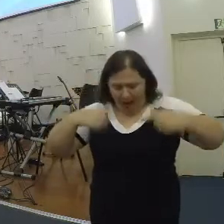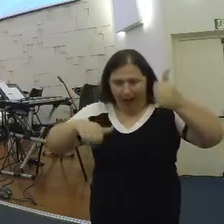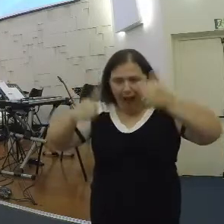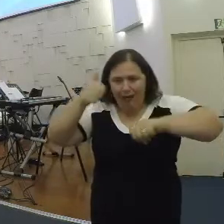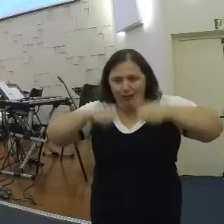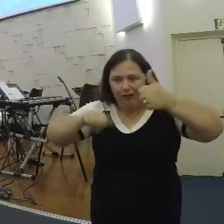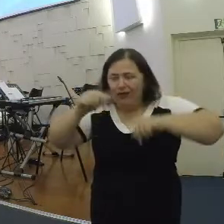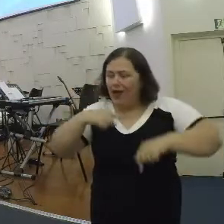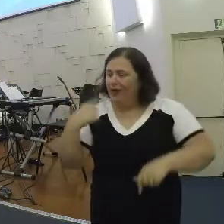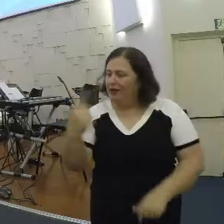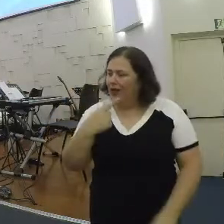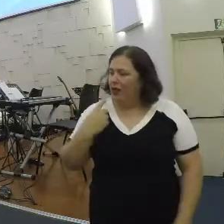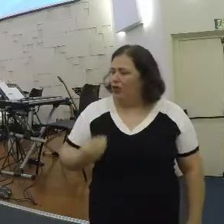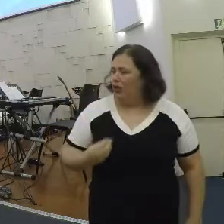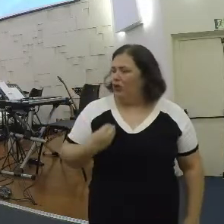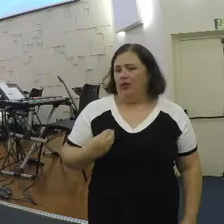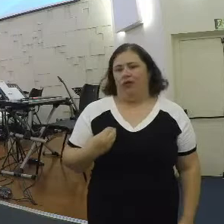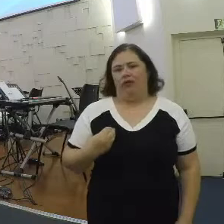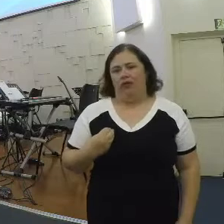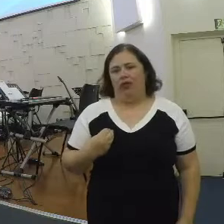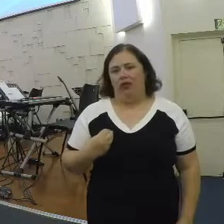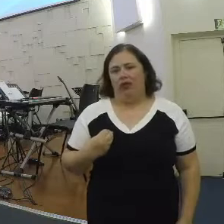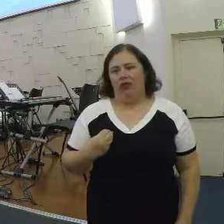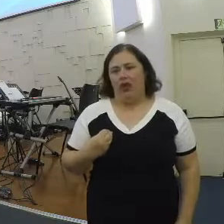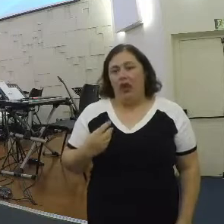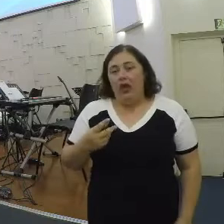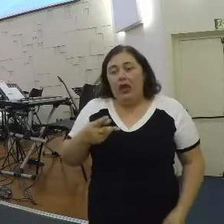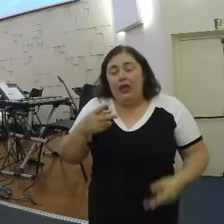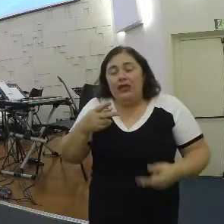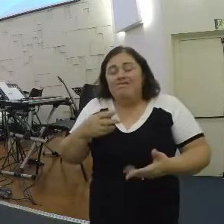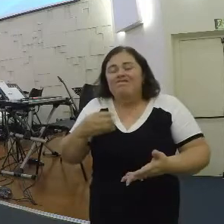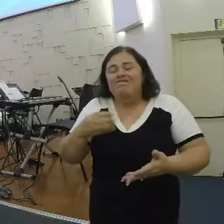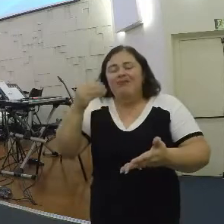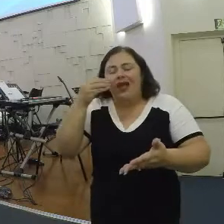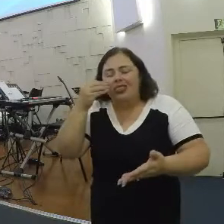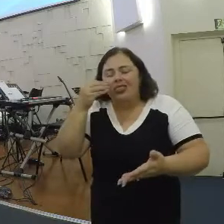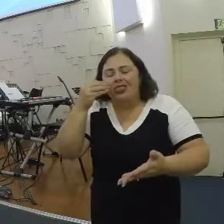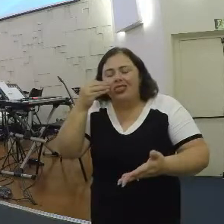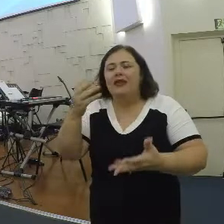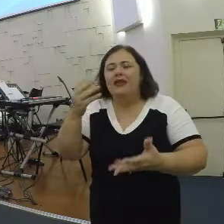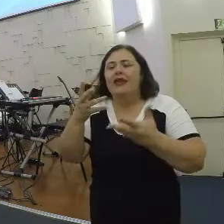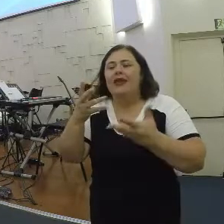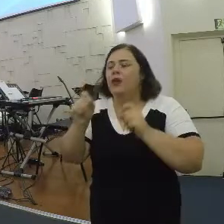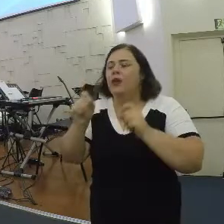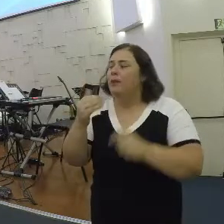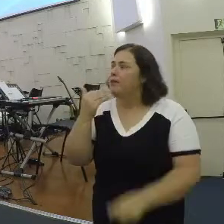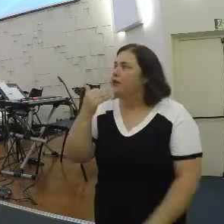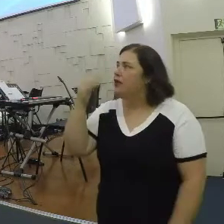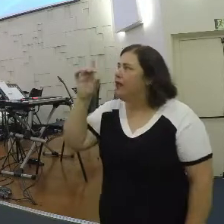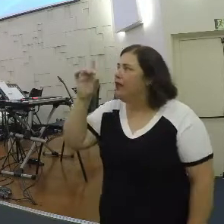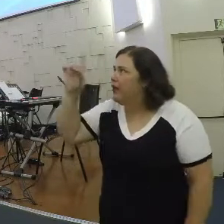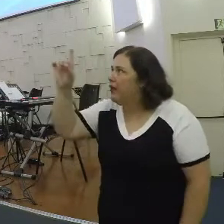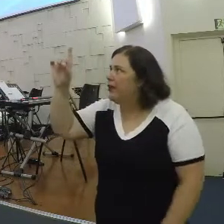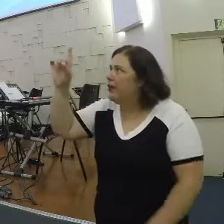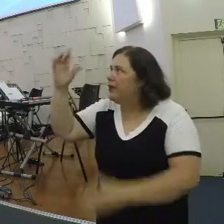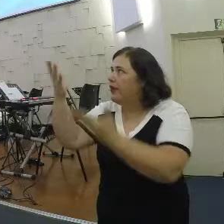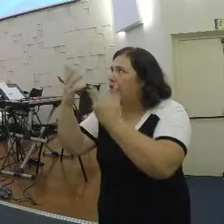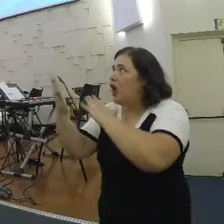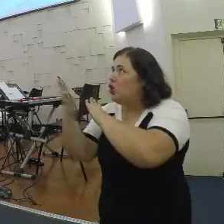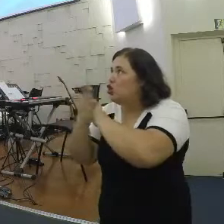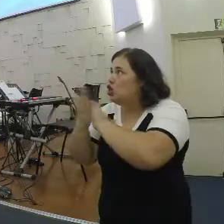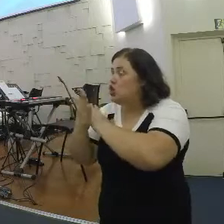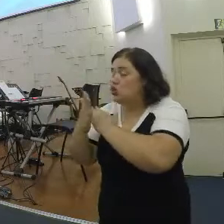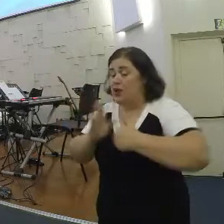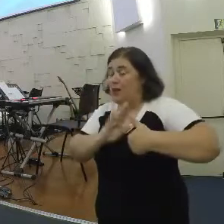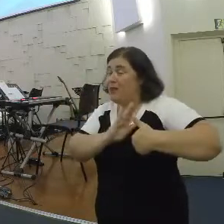solo fértil, você perseverará em Cristo, nas lutas, nas perdas, nas aflições,